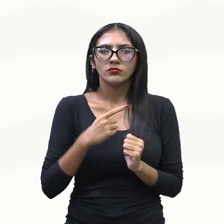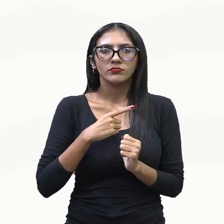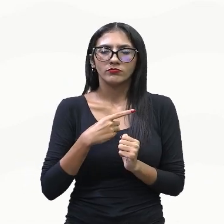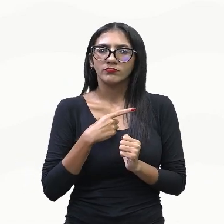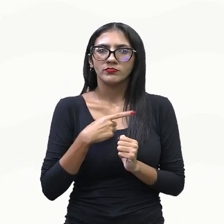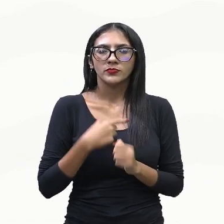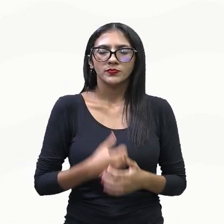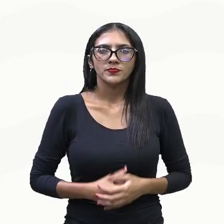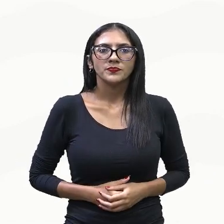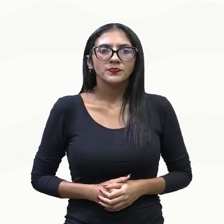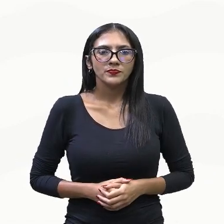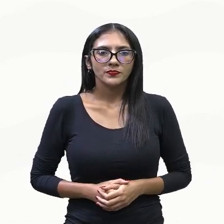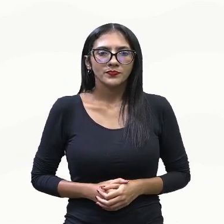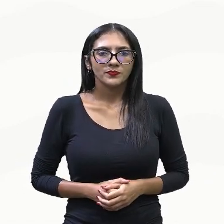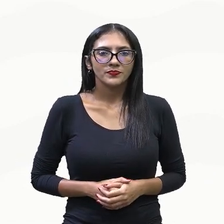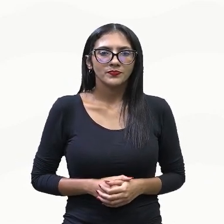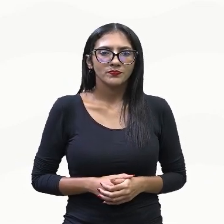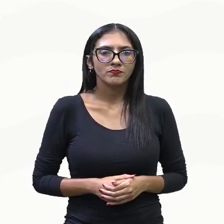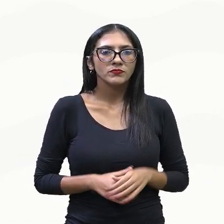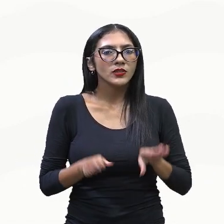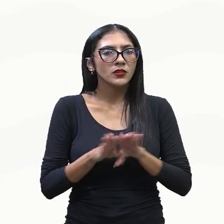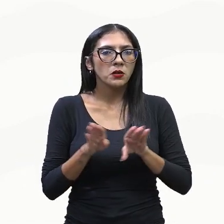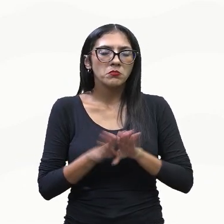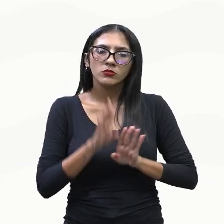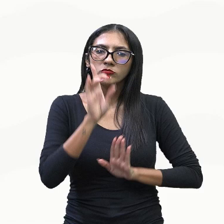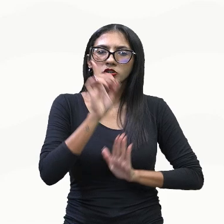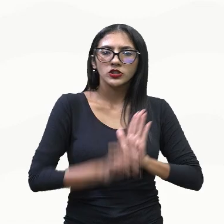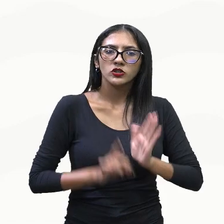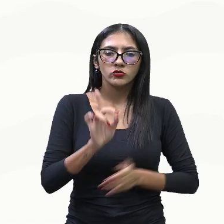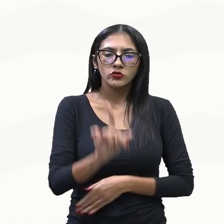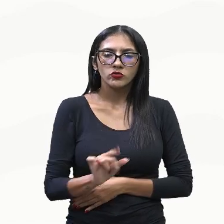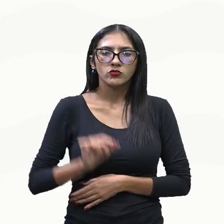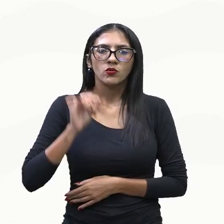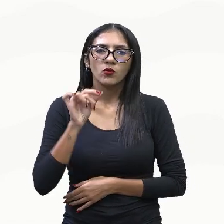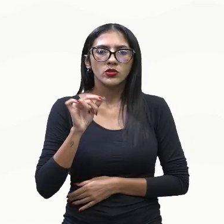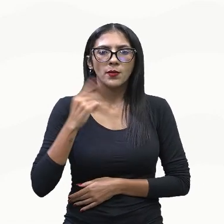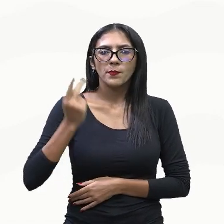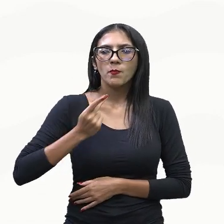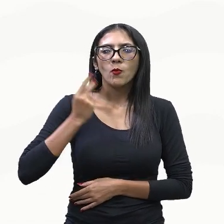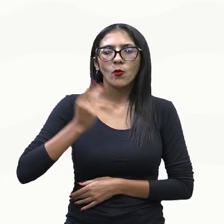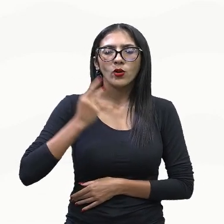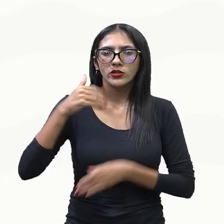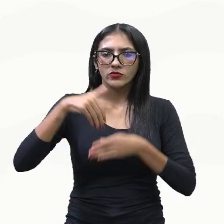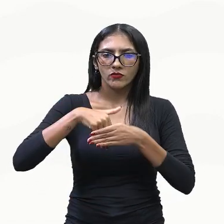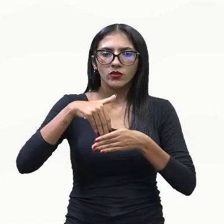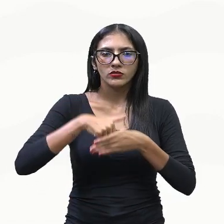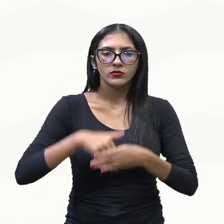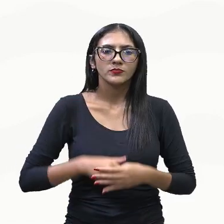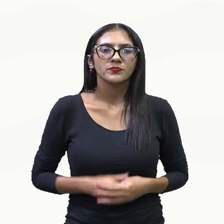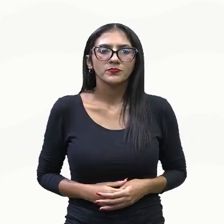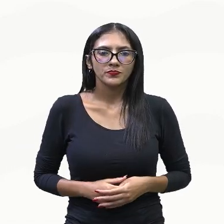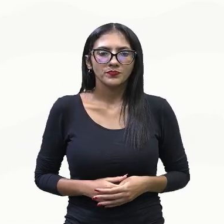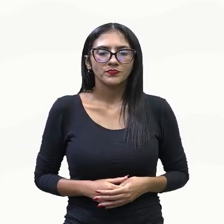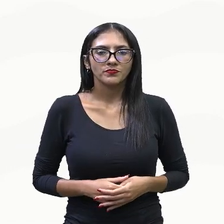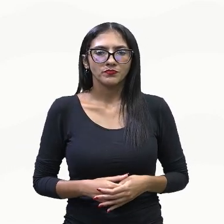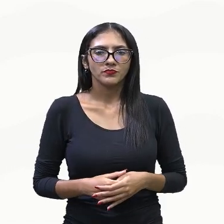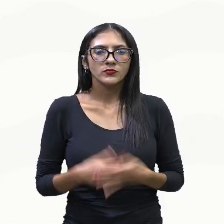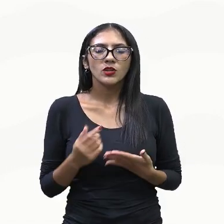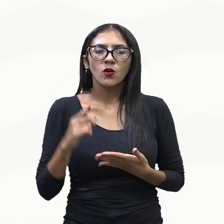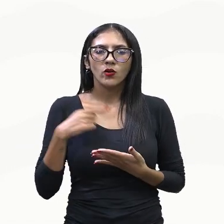direitos humanos. E no direito de eleger representantes políticos. Aí também está a nossa cidadania, aí está toda